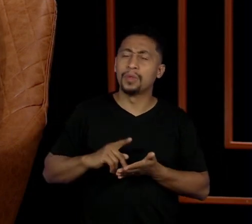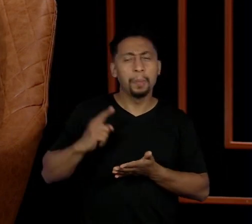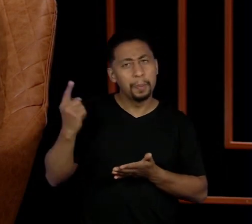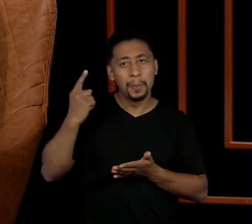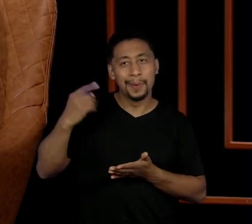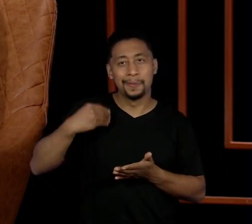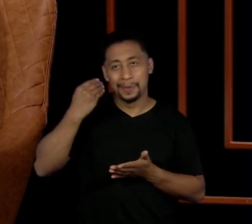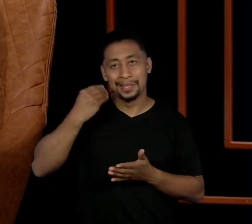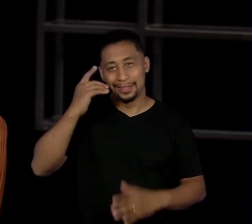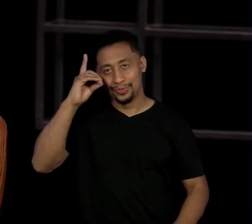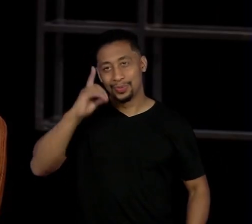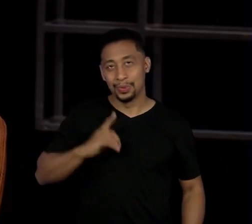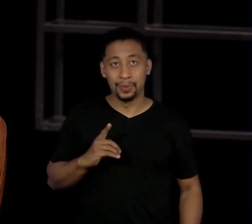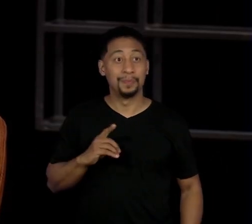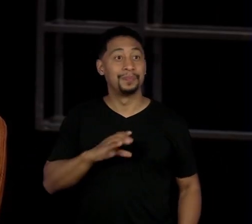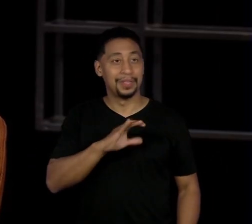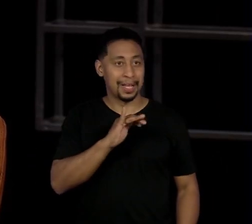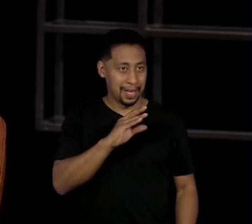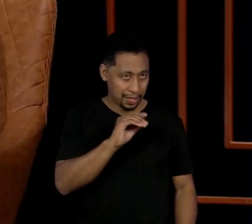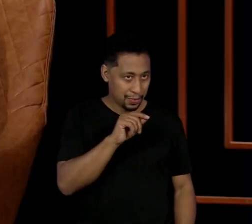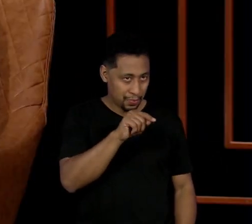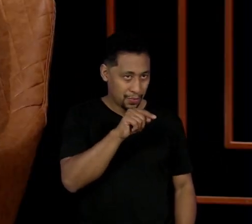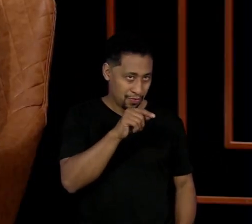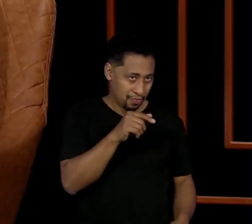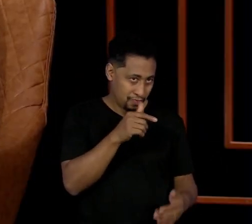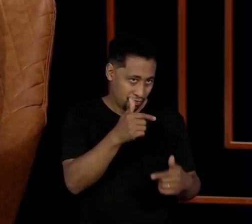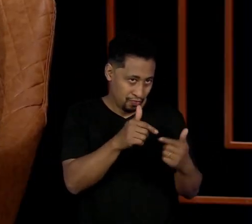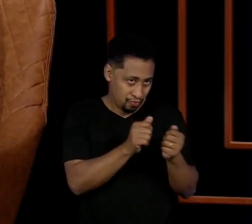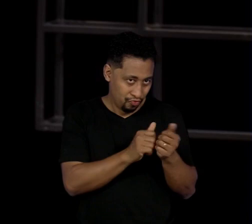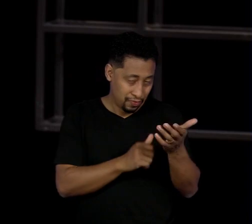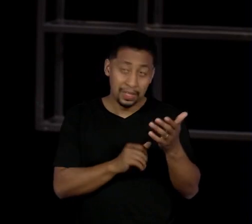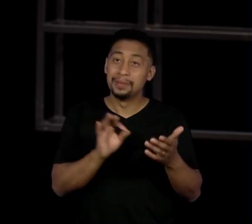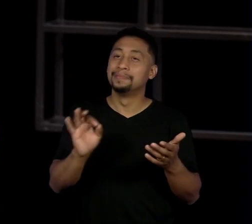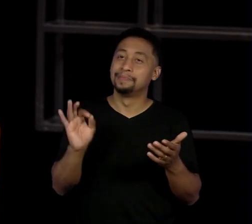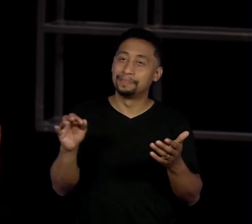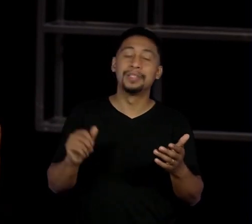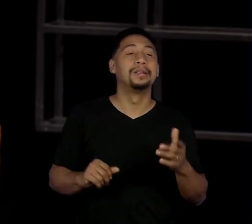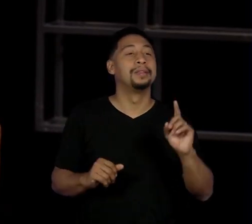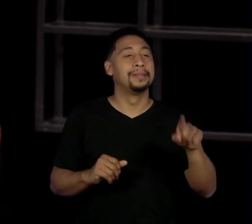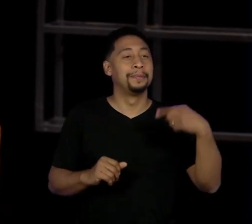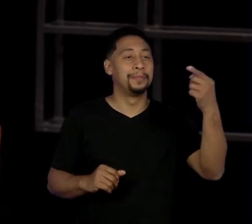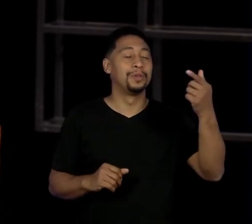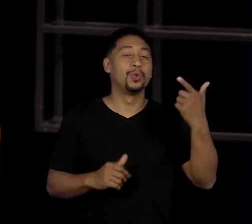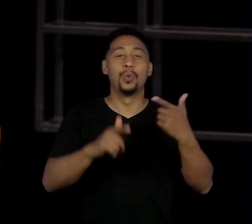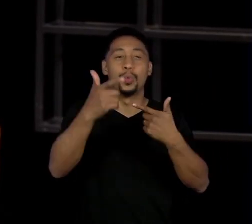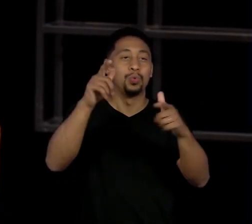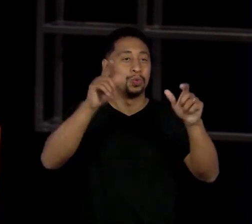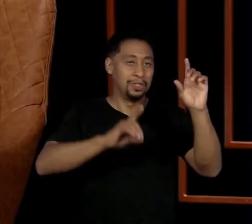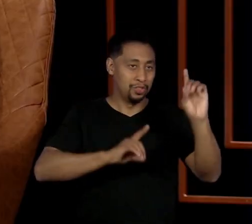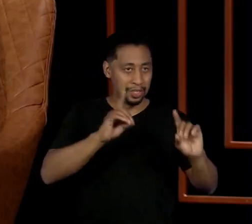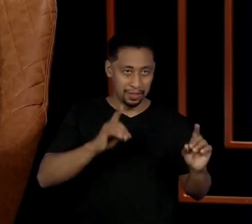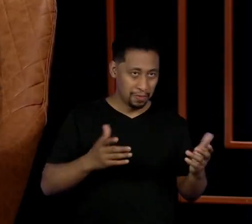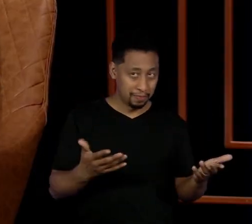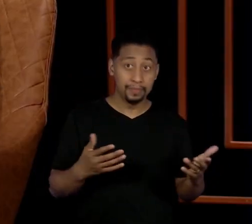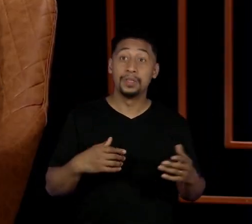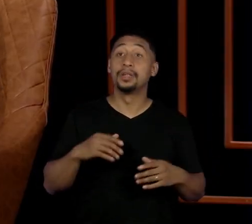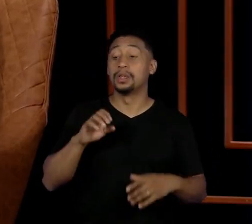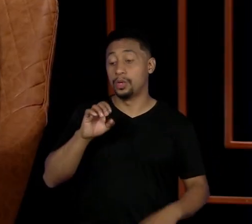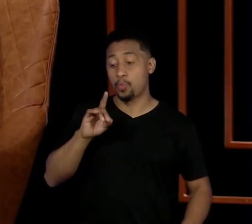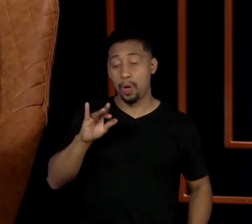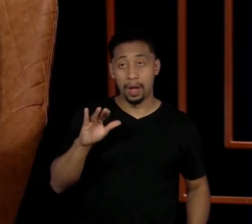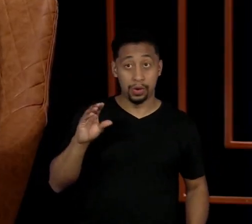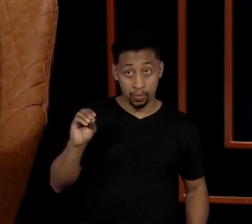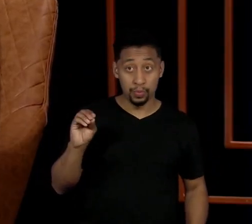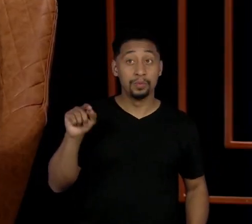experiência como diretor. O Caio Blá, né? Você Caio tá Blatt. mencionando. Mas depois vieram outras direções. Aí o Eduardo Barata, produtor de teatro,